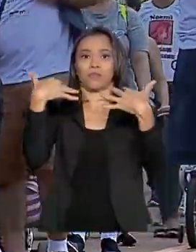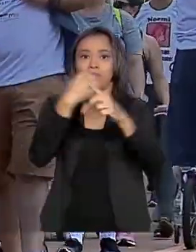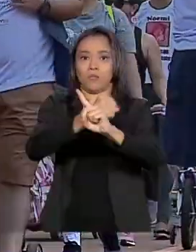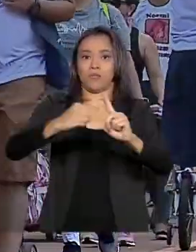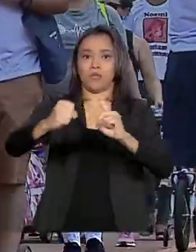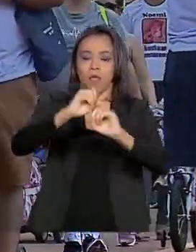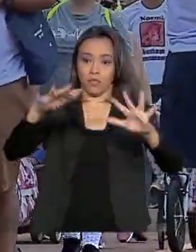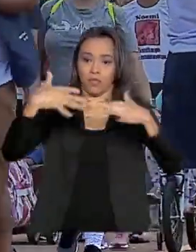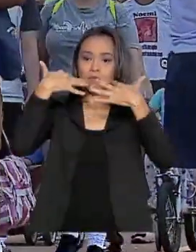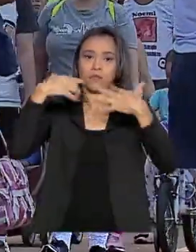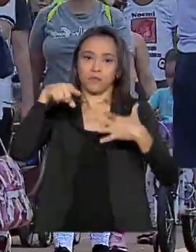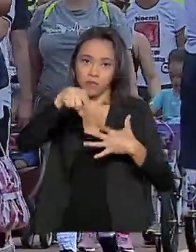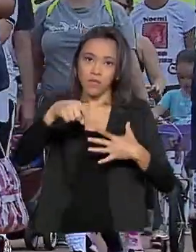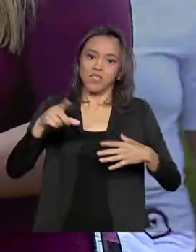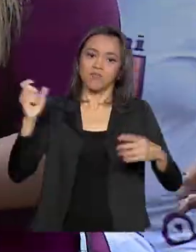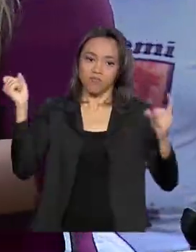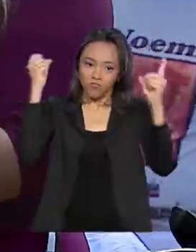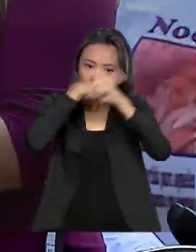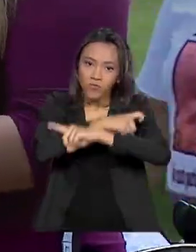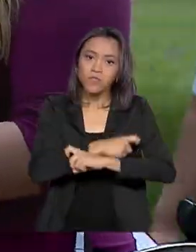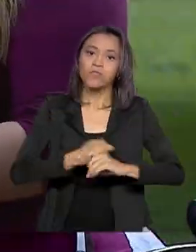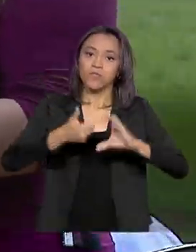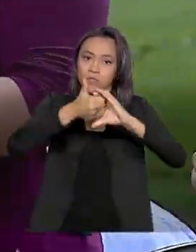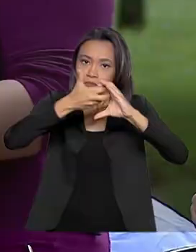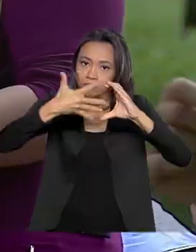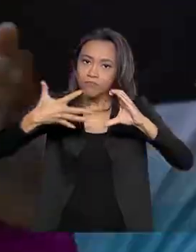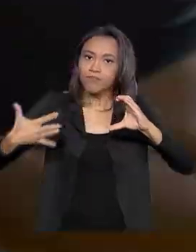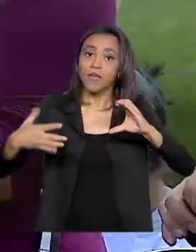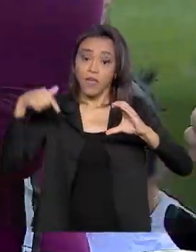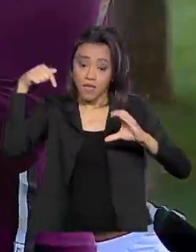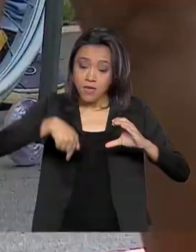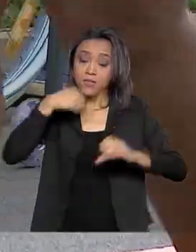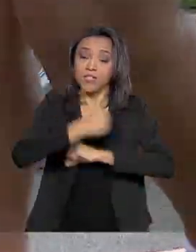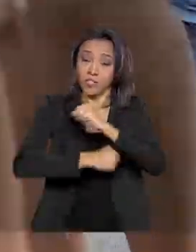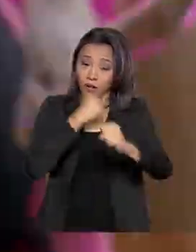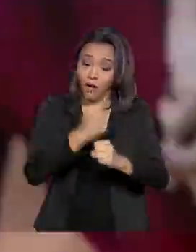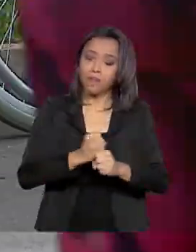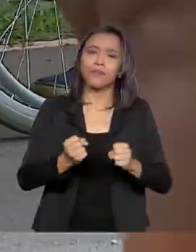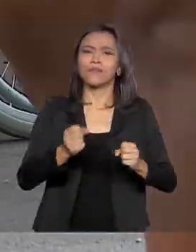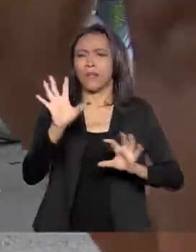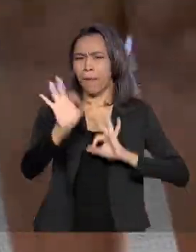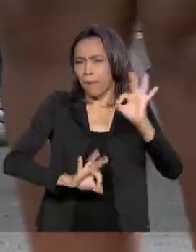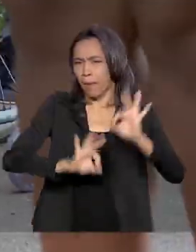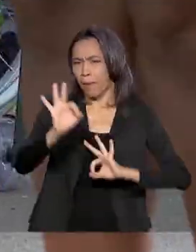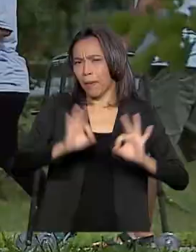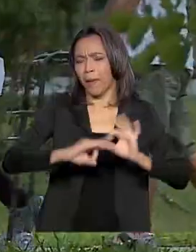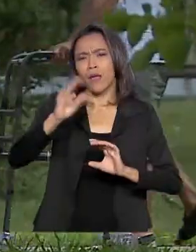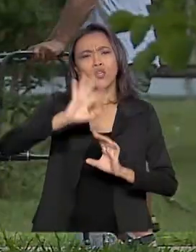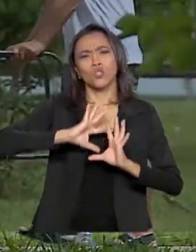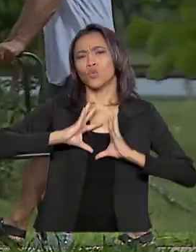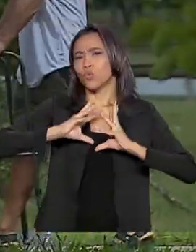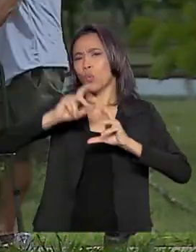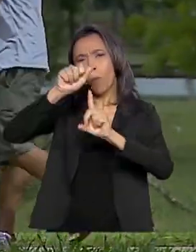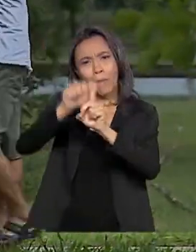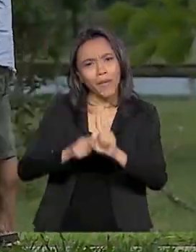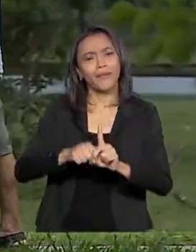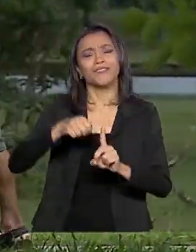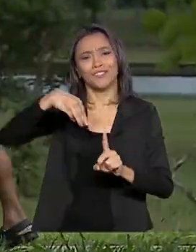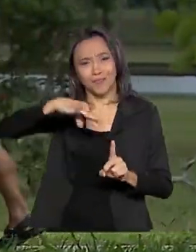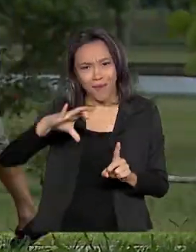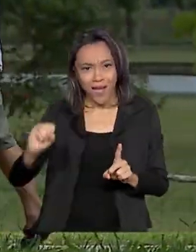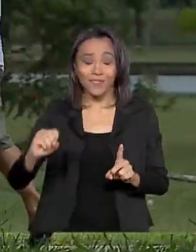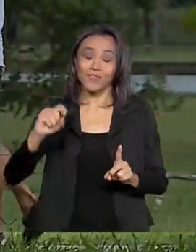e as dificuldades dos pacientes. Neste ano, estão programados eventos e atividades durante todo o mês de março no país inteiro,